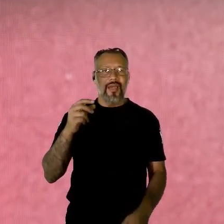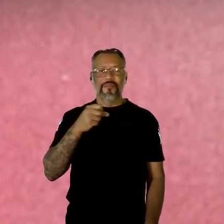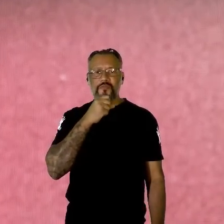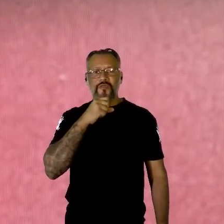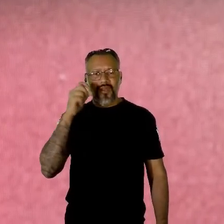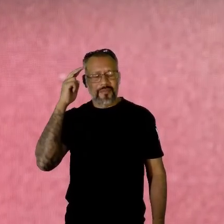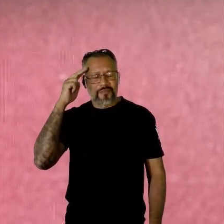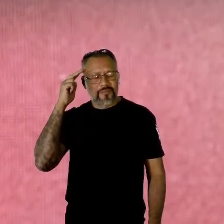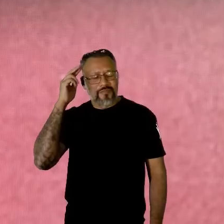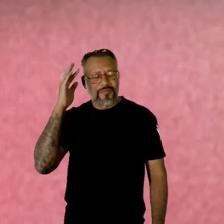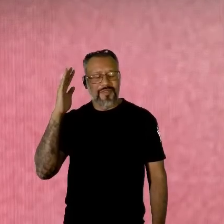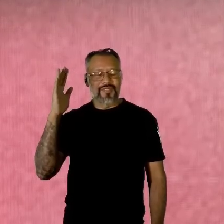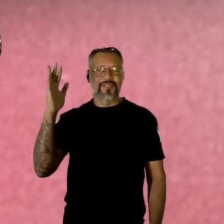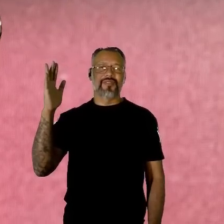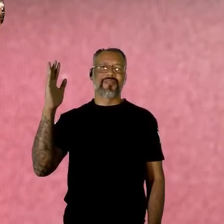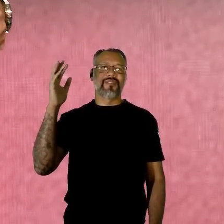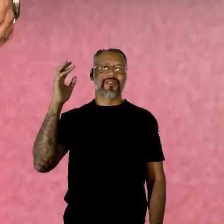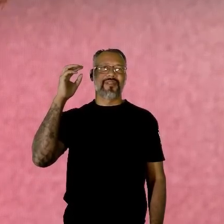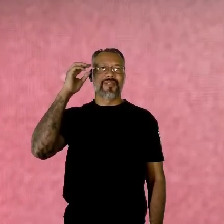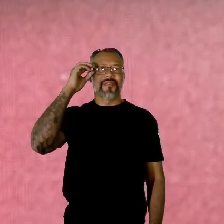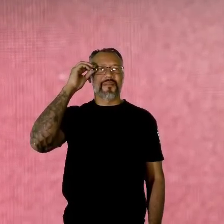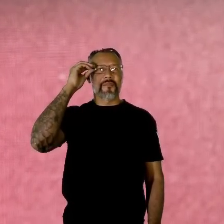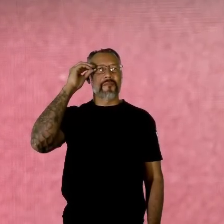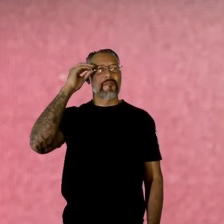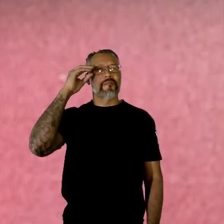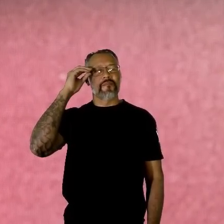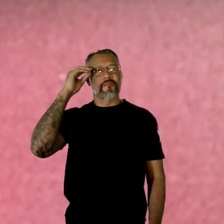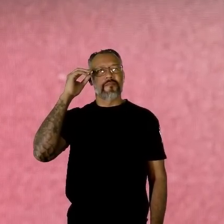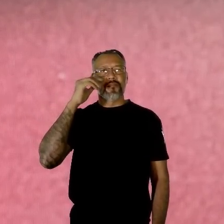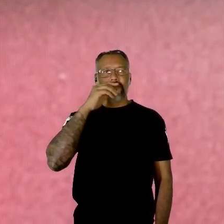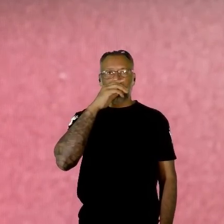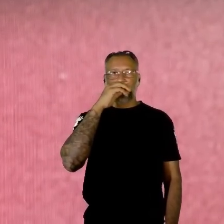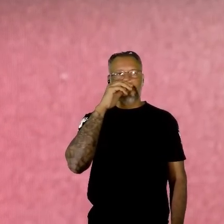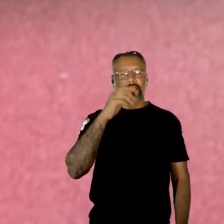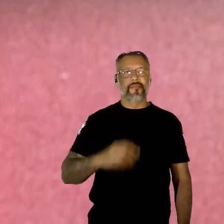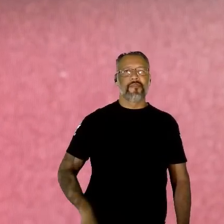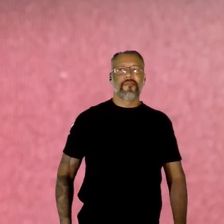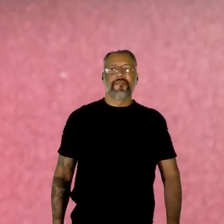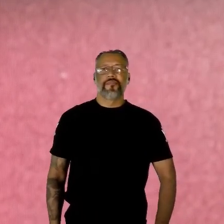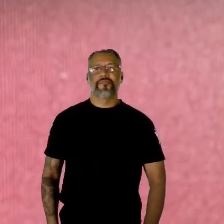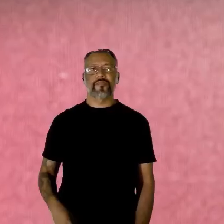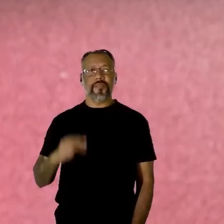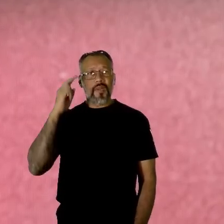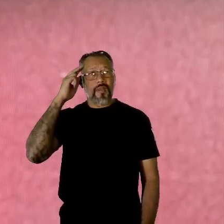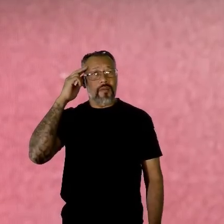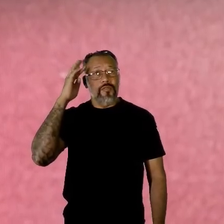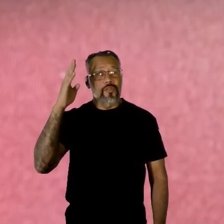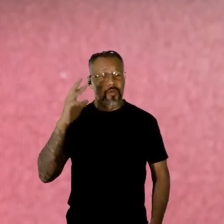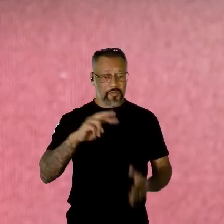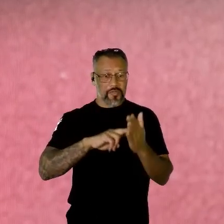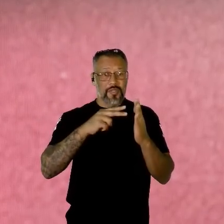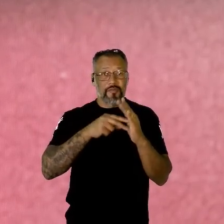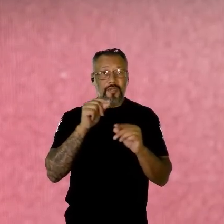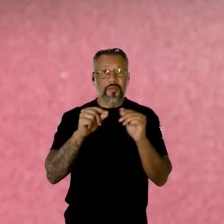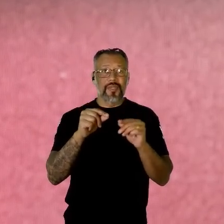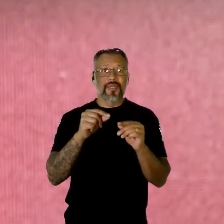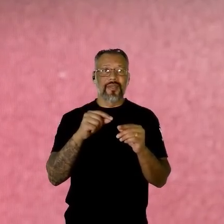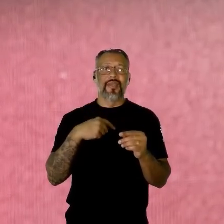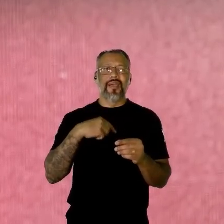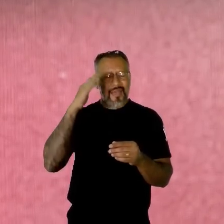sonha fechar o olho dizer eu tô careca aqui mas tô sonhando tem coisa maravilhosa para vir eu ainda tenho que fazer